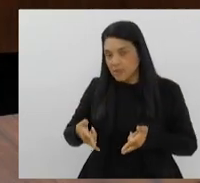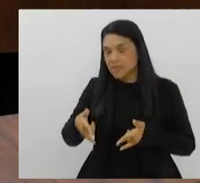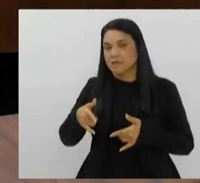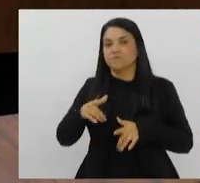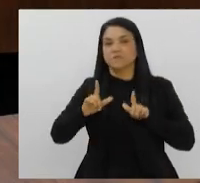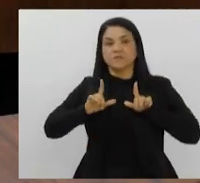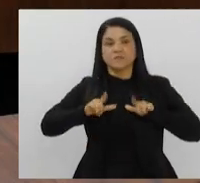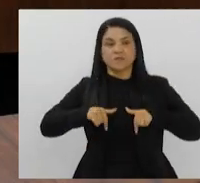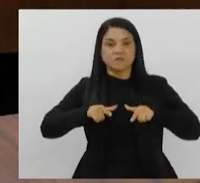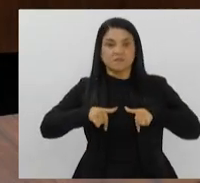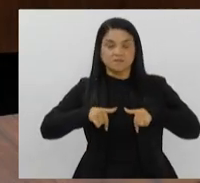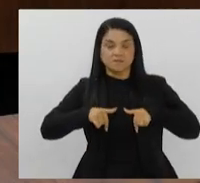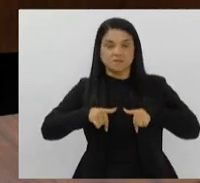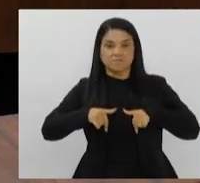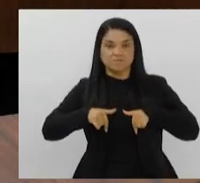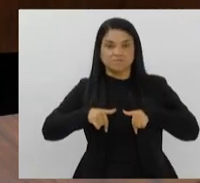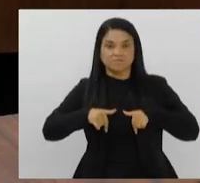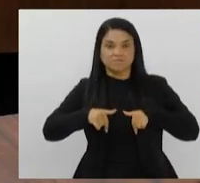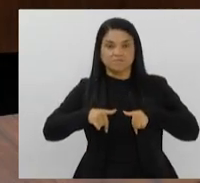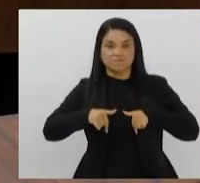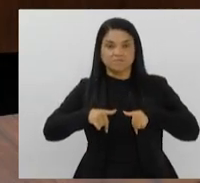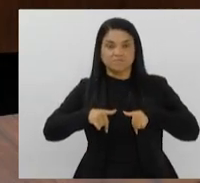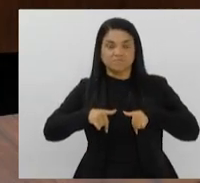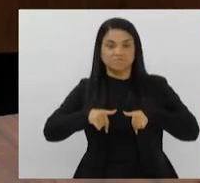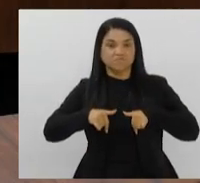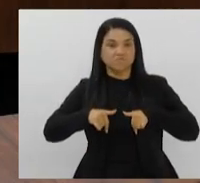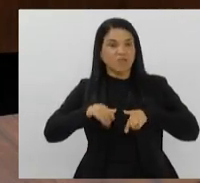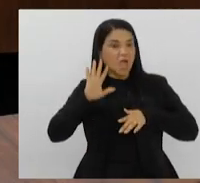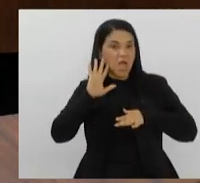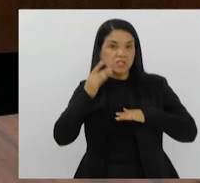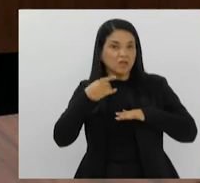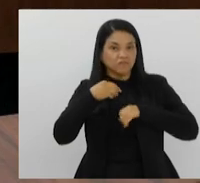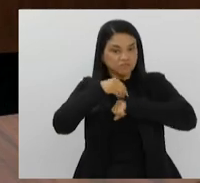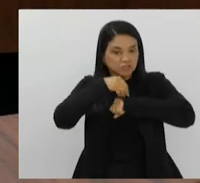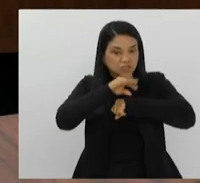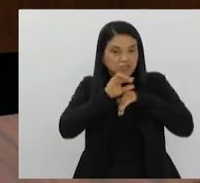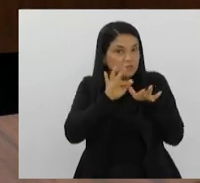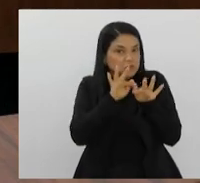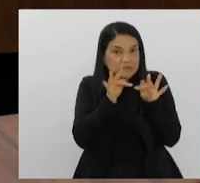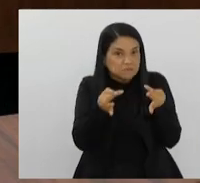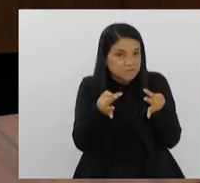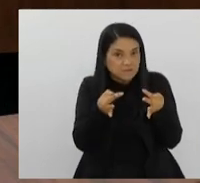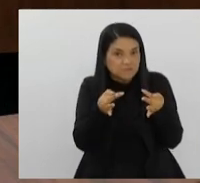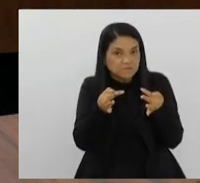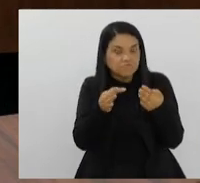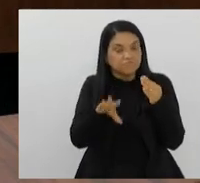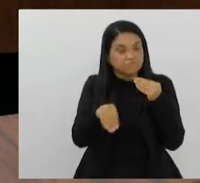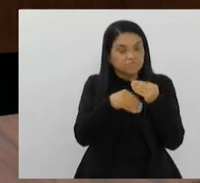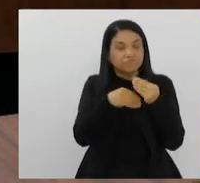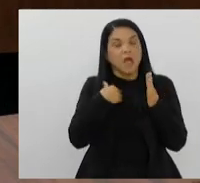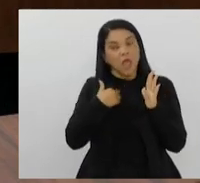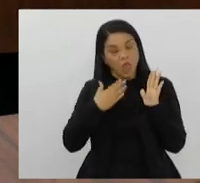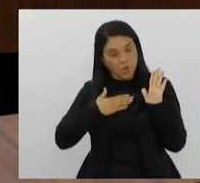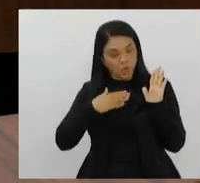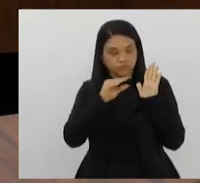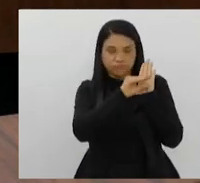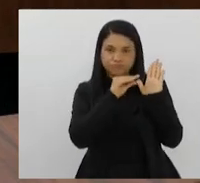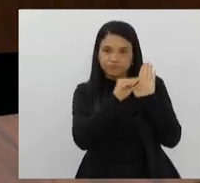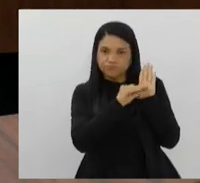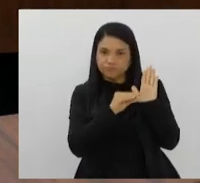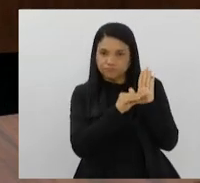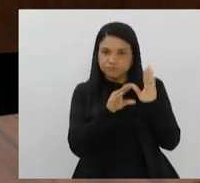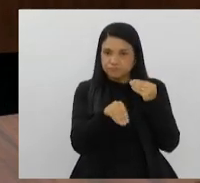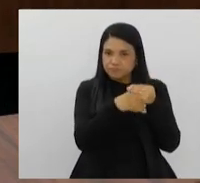israelenses. Resolveu com uma indicação simples. Mas aí eu fiz a emenda,